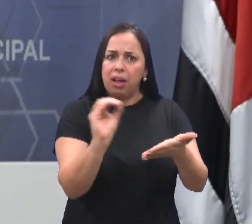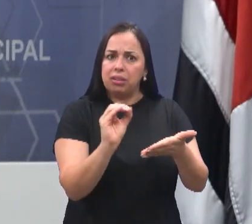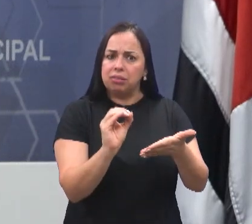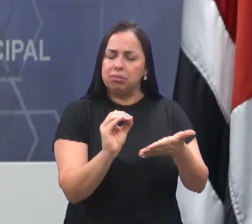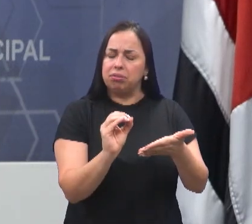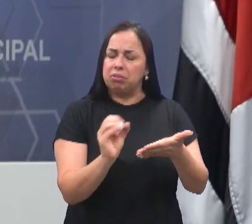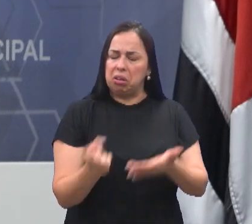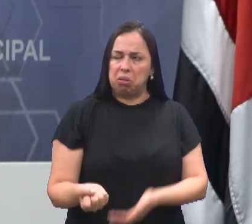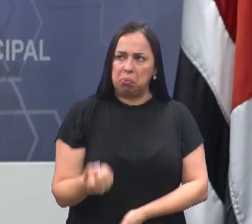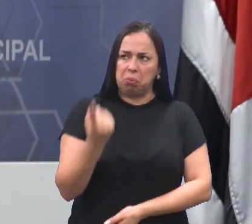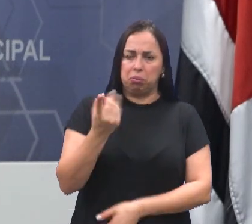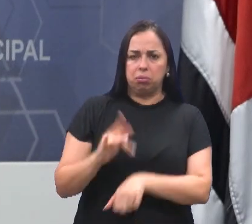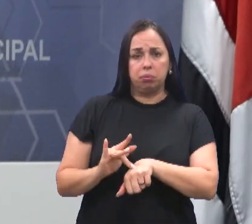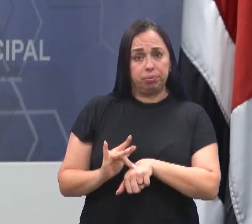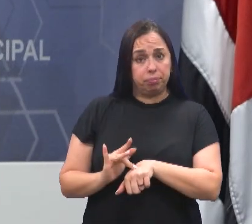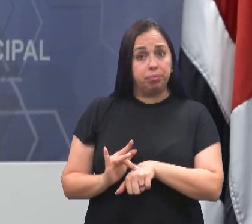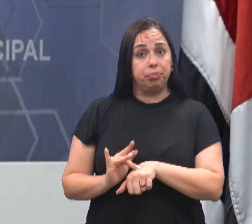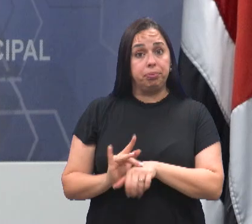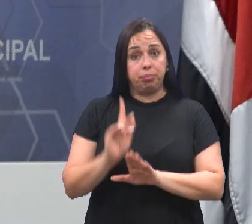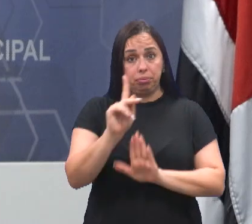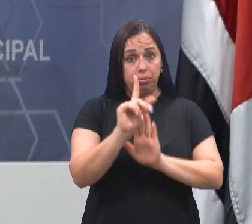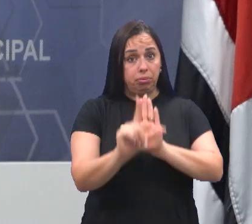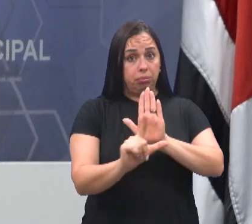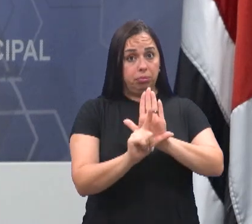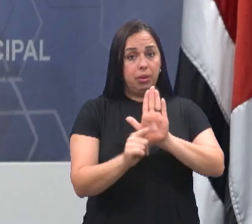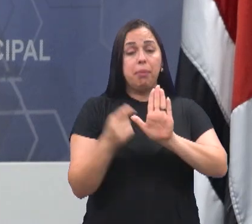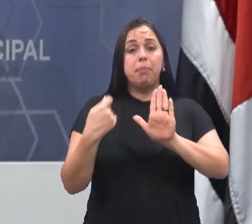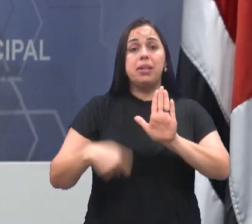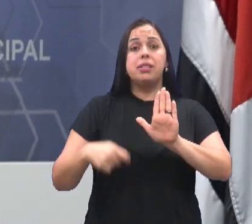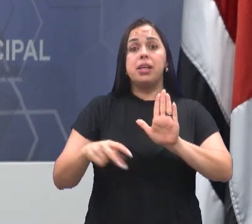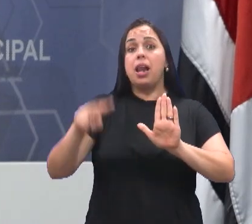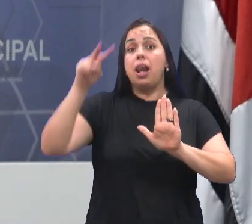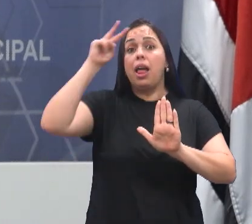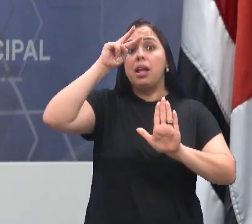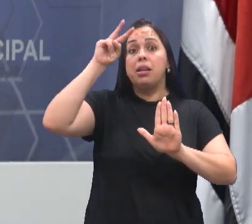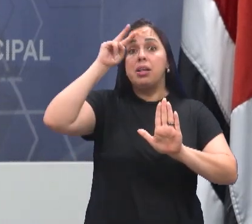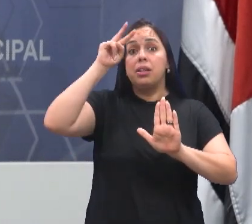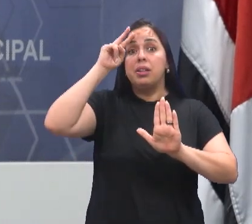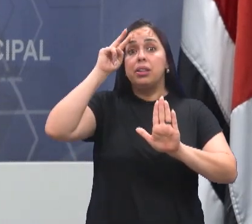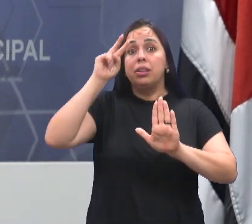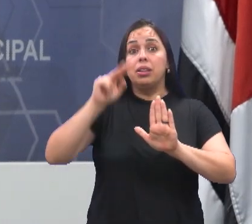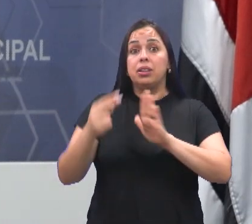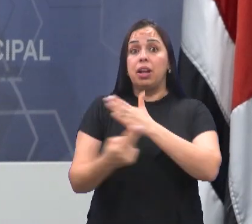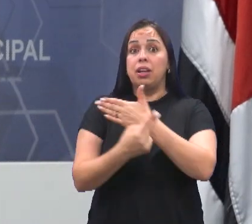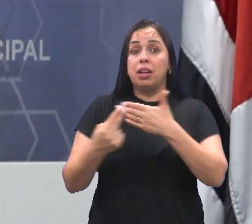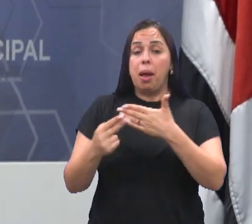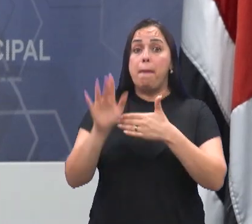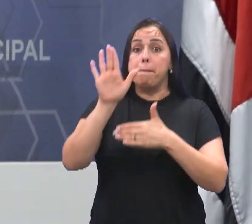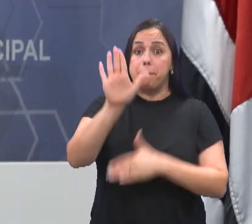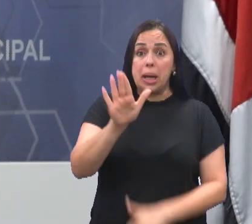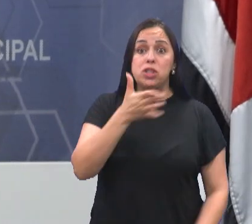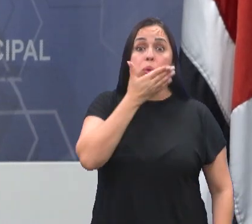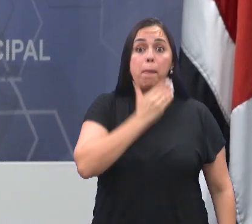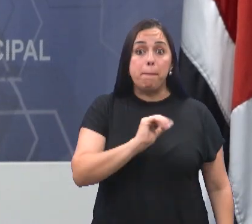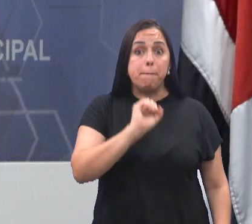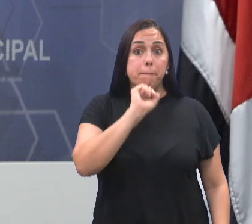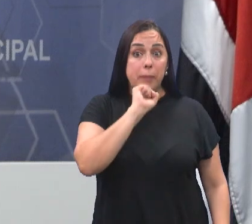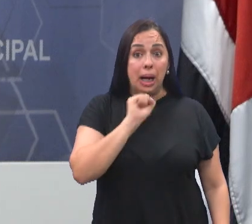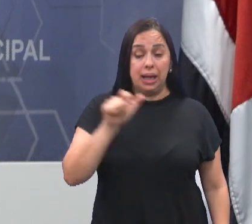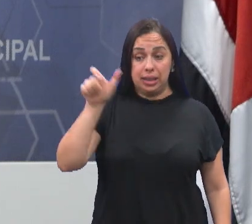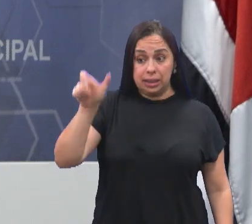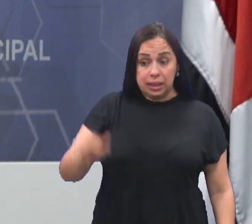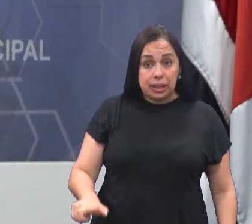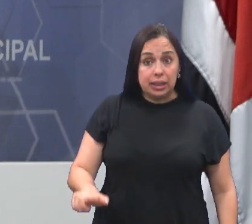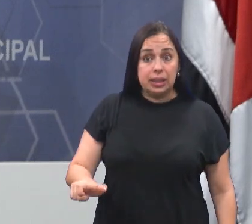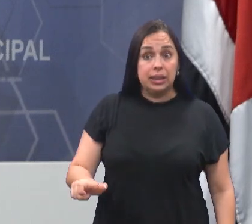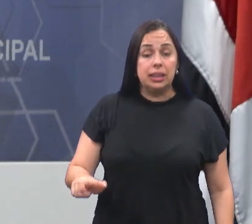estranho. Esse projeto, né, tem que lembrar também que é autoria das vereadoras, mas o pai de uma